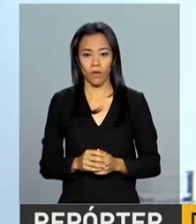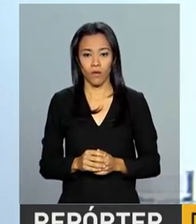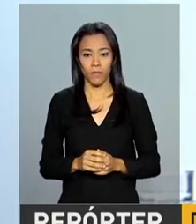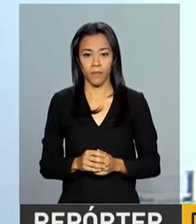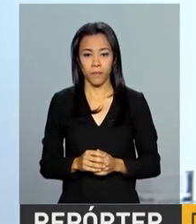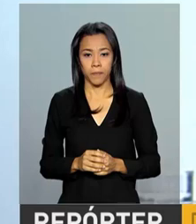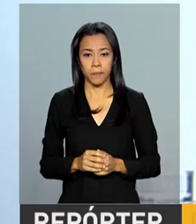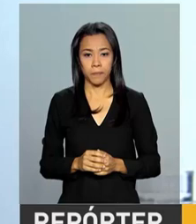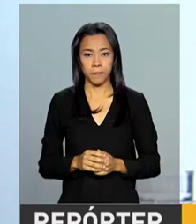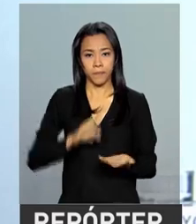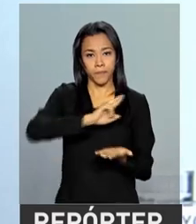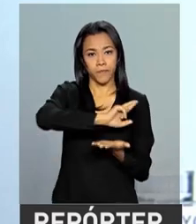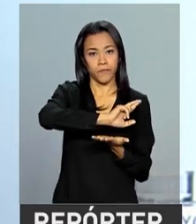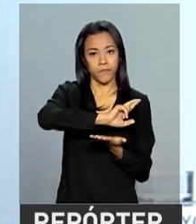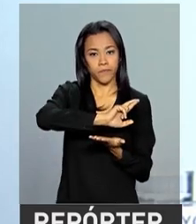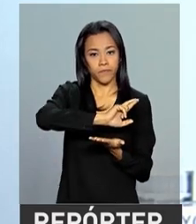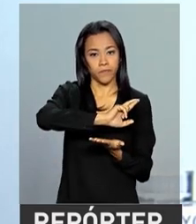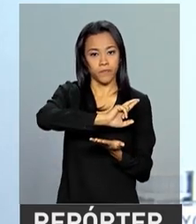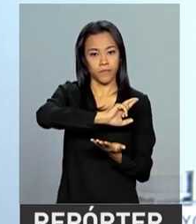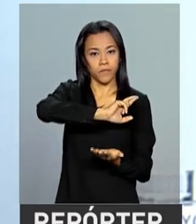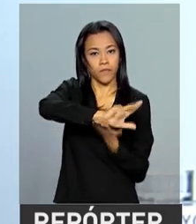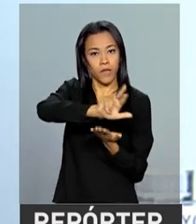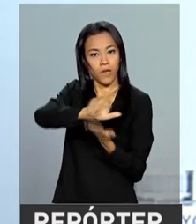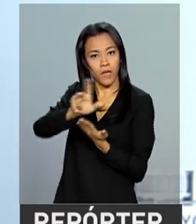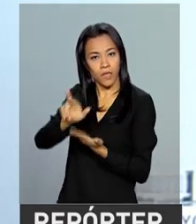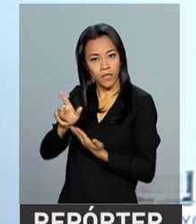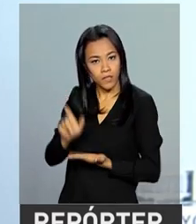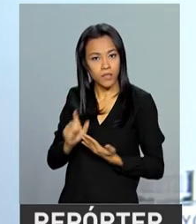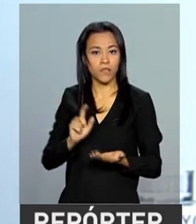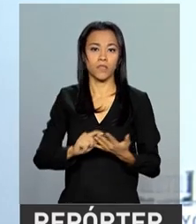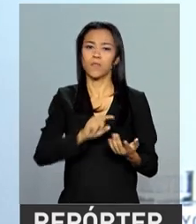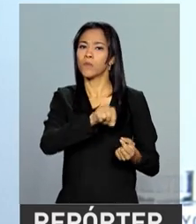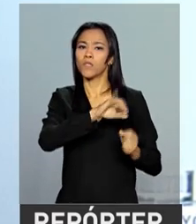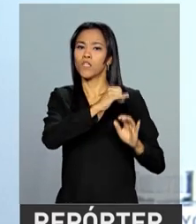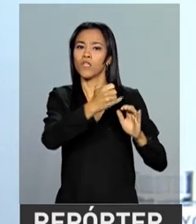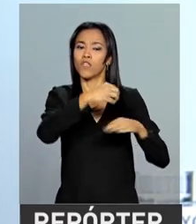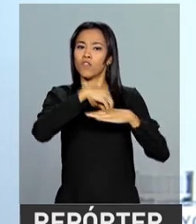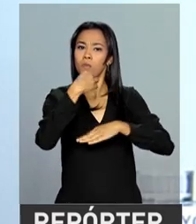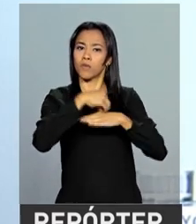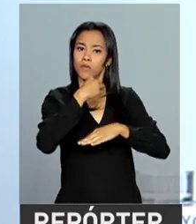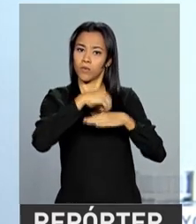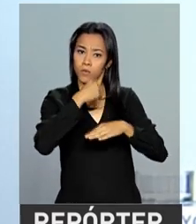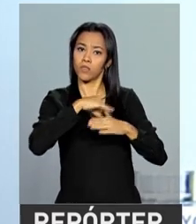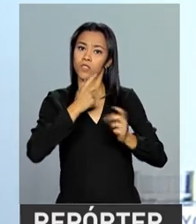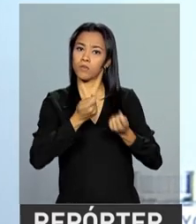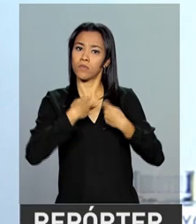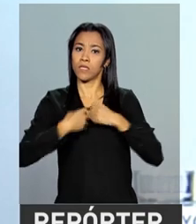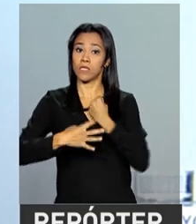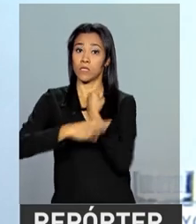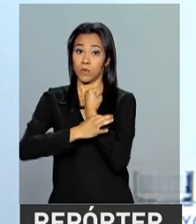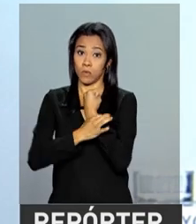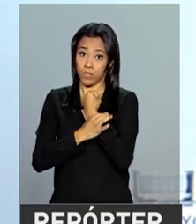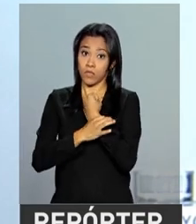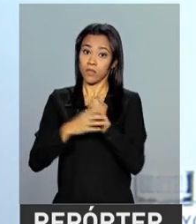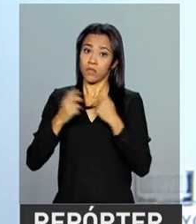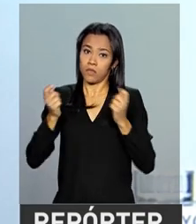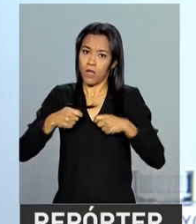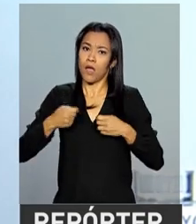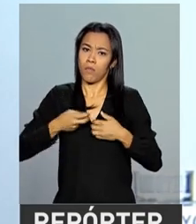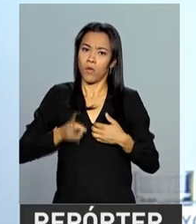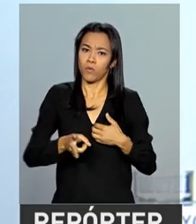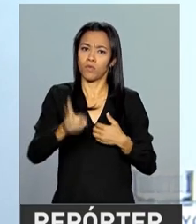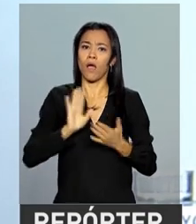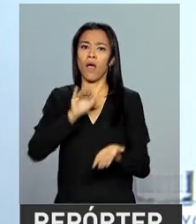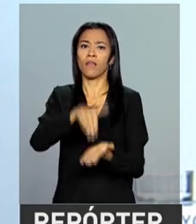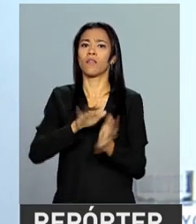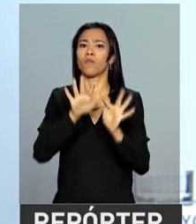vários elementos de margem de segurança que nos permitem ir até o final do ano sem colocar em risco o